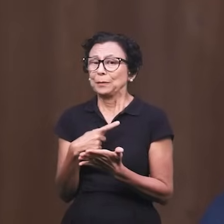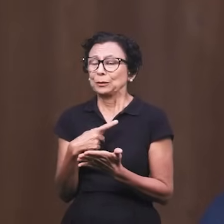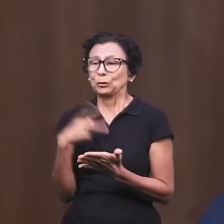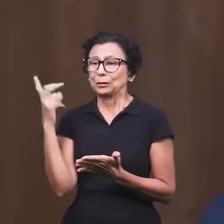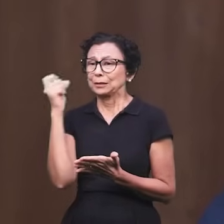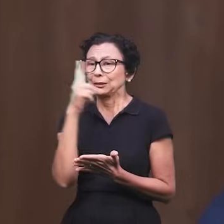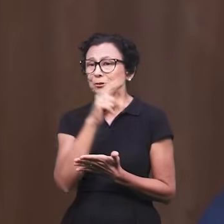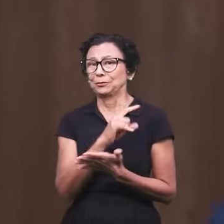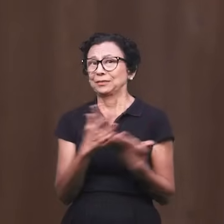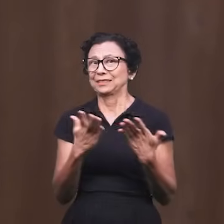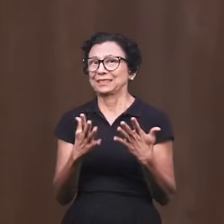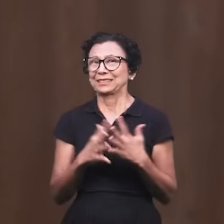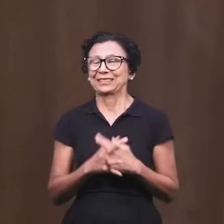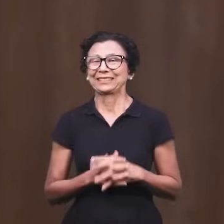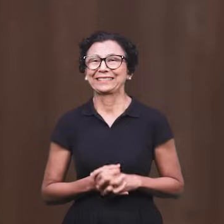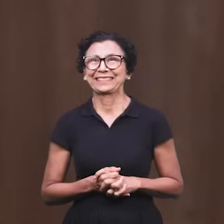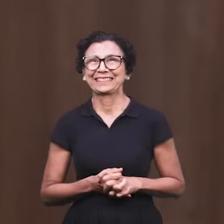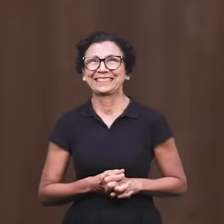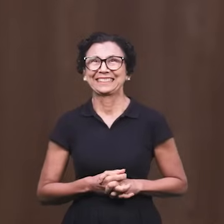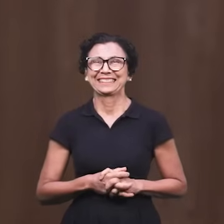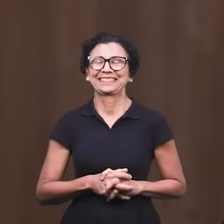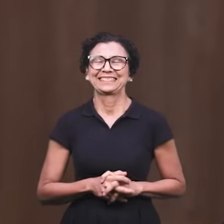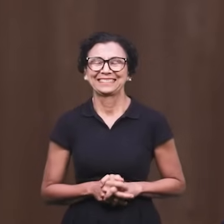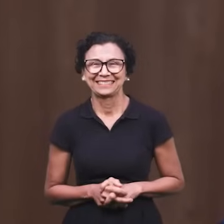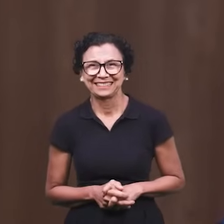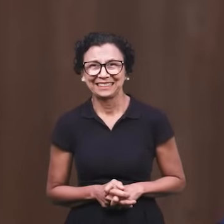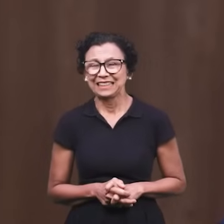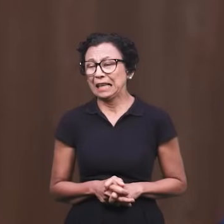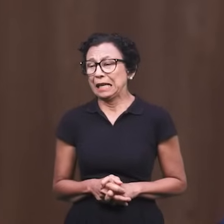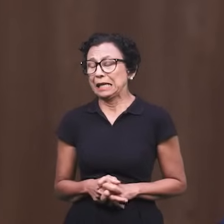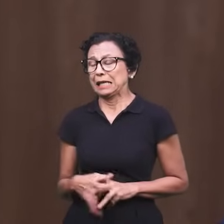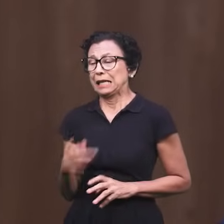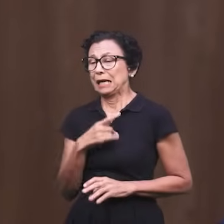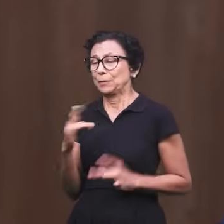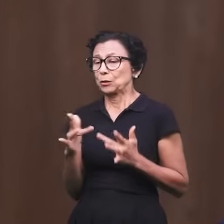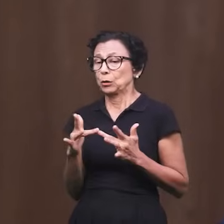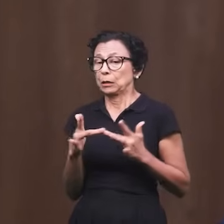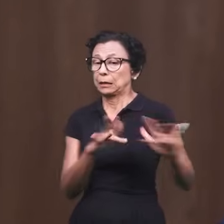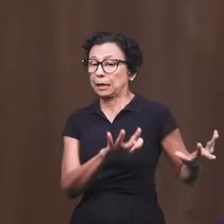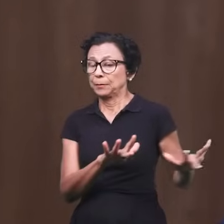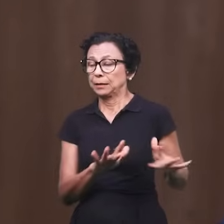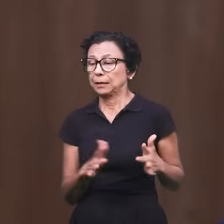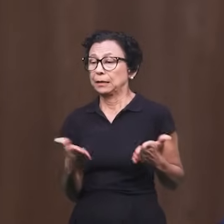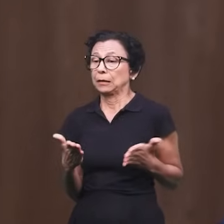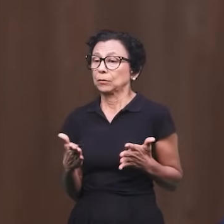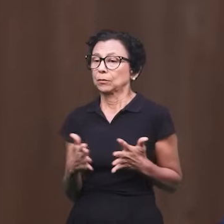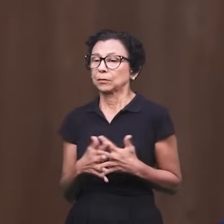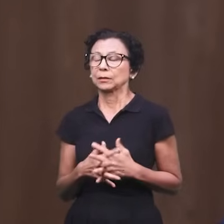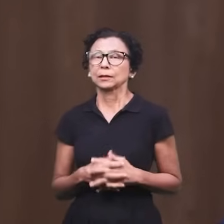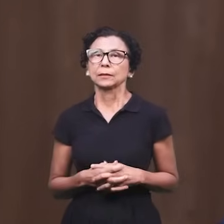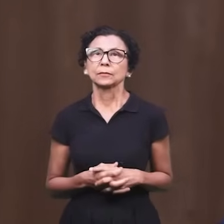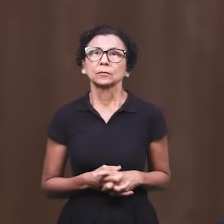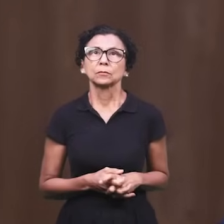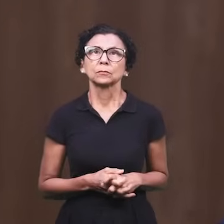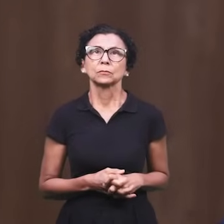a dificuldade está grande e tudo mais. E aí me procurou uns dias depois, pastor, terminei com ele porque a opressão está grande, mas pastor, e agora?